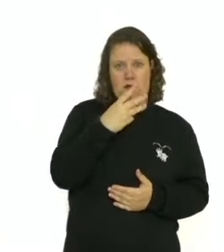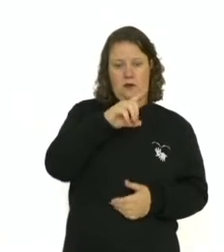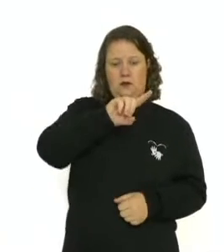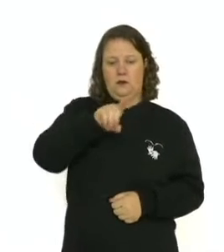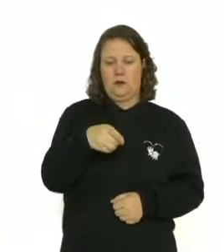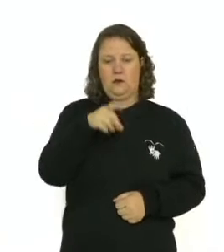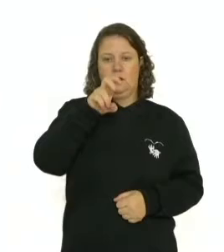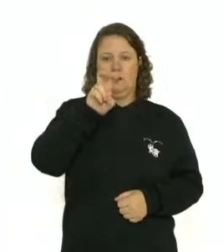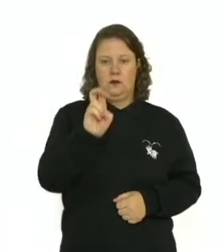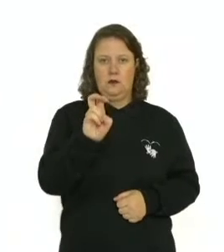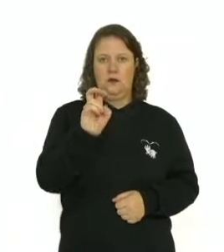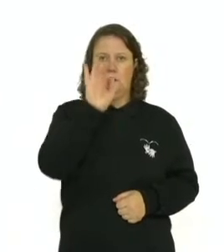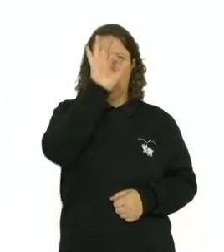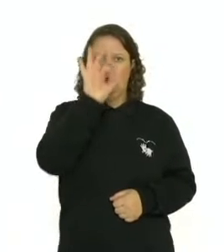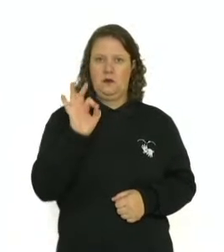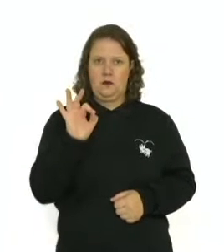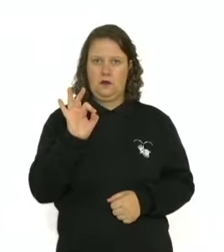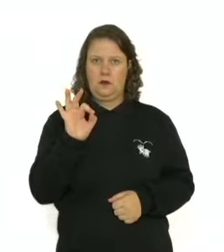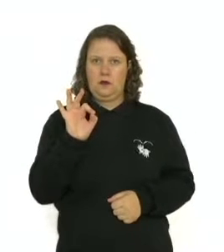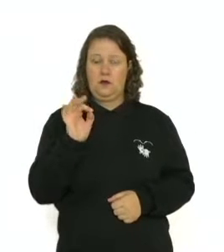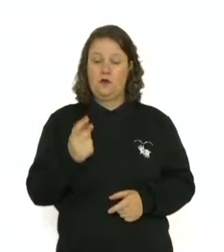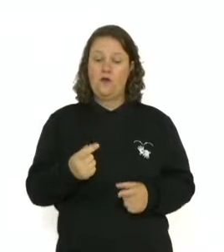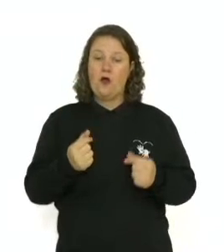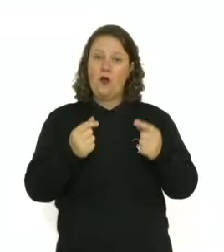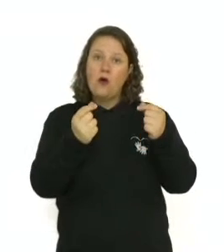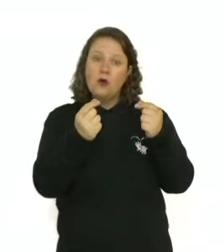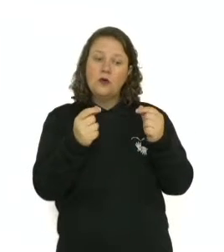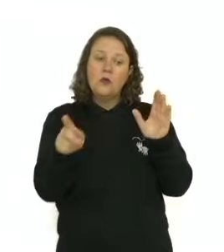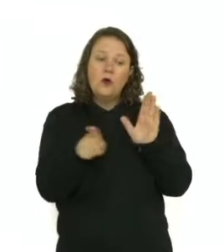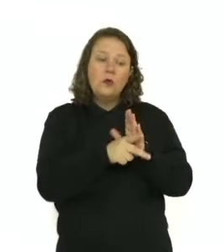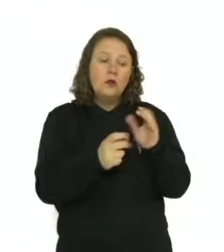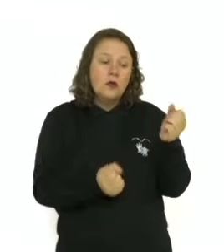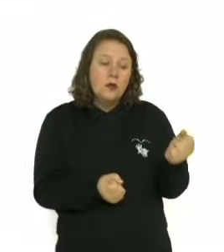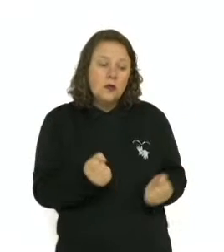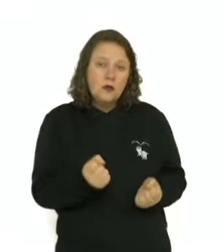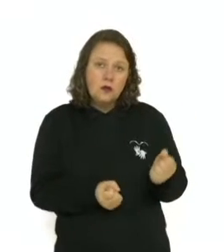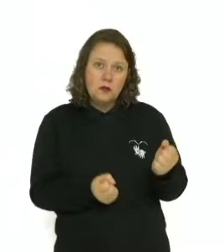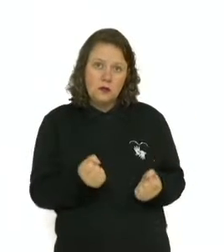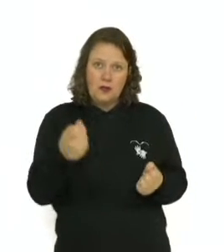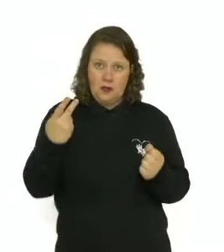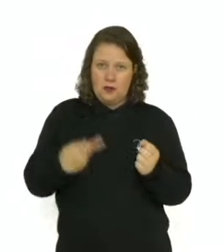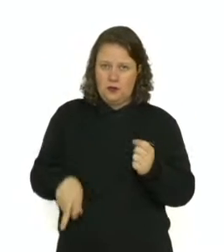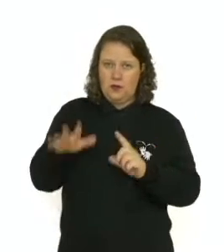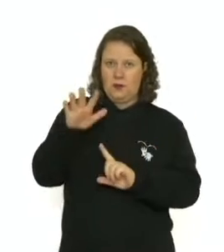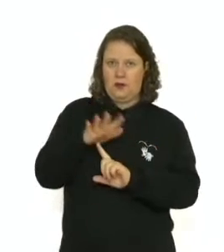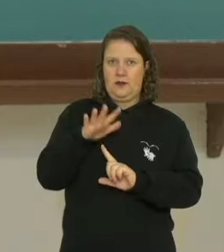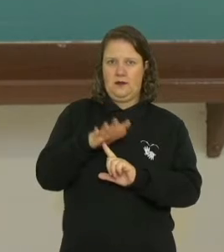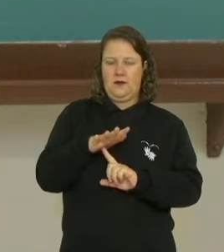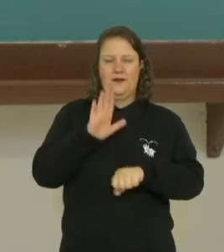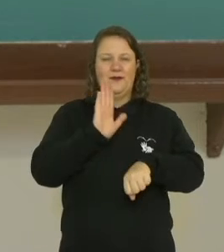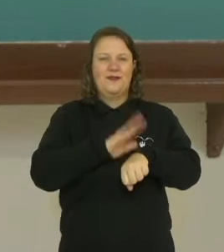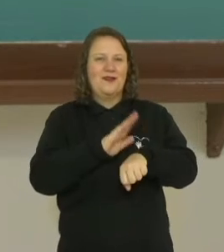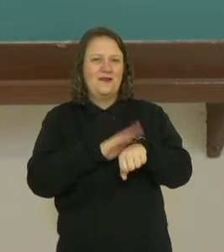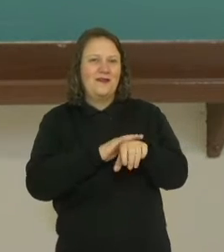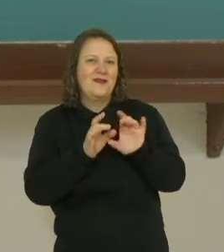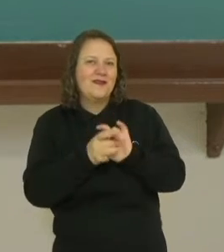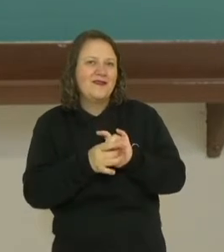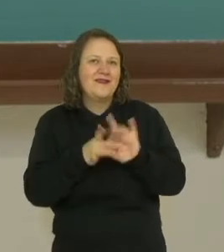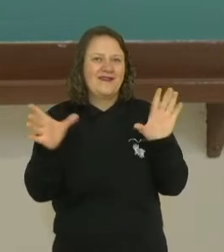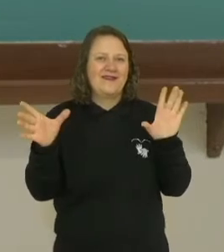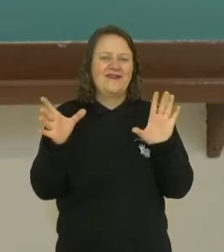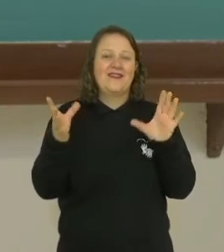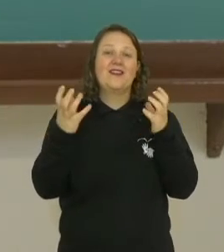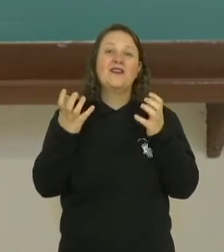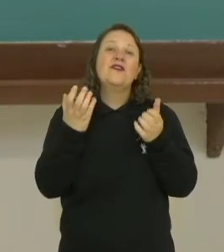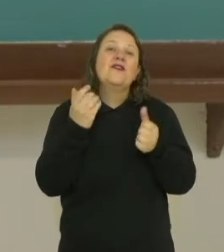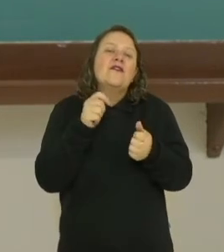3,5% do valor do veículo. Então, essa é a porcentagem cobrada no estado do Paraná. Vou dar um tempinho para você, eu quero que você calcule aí